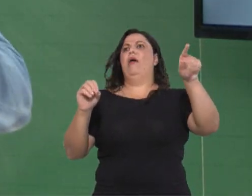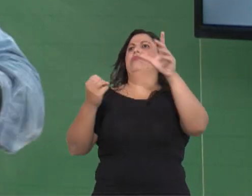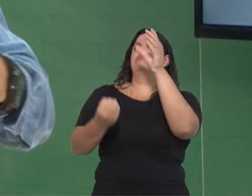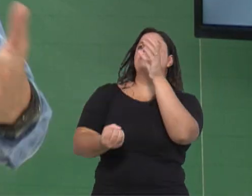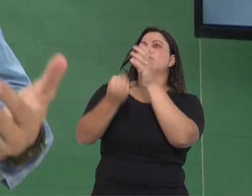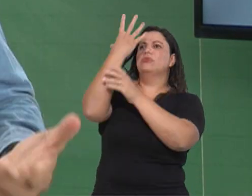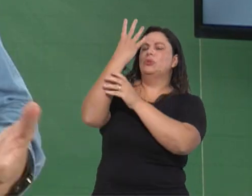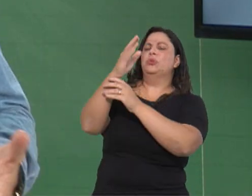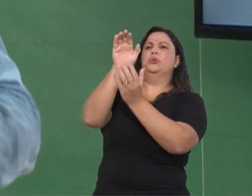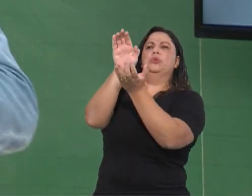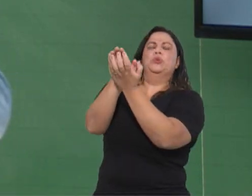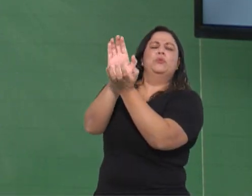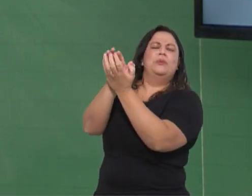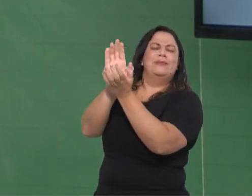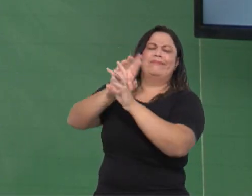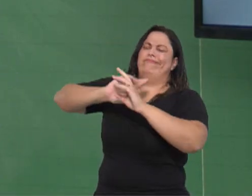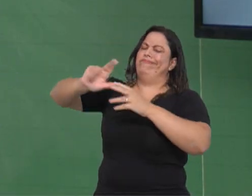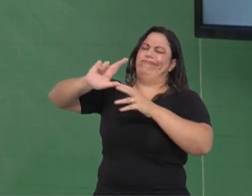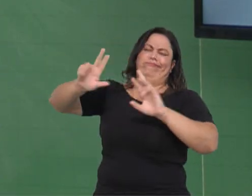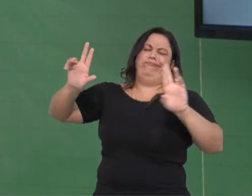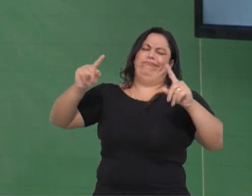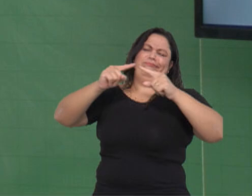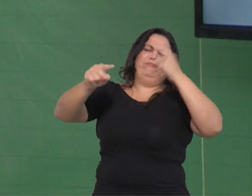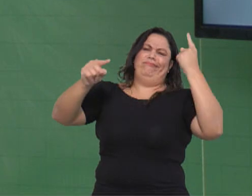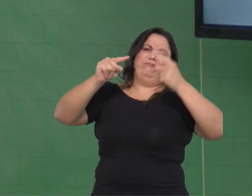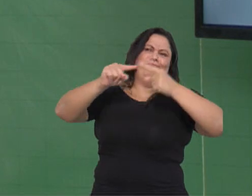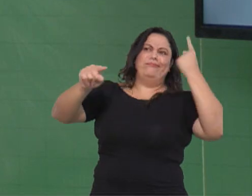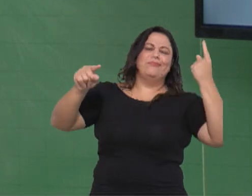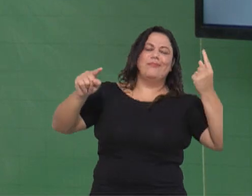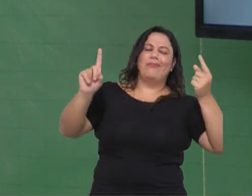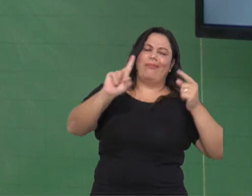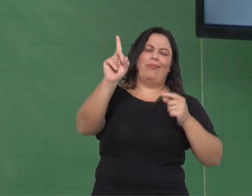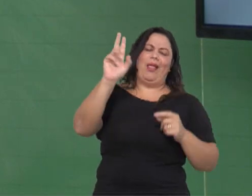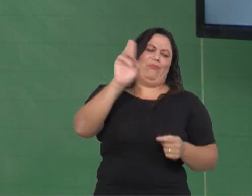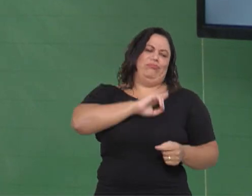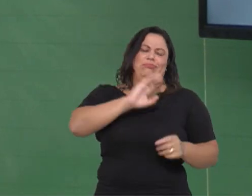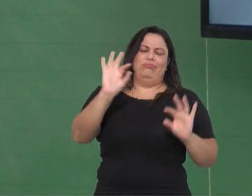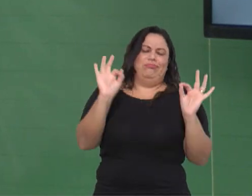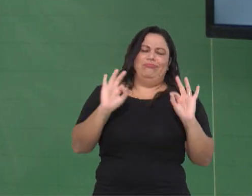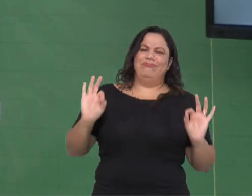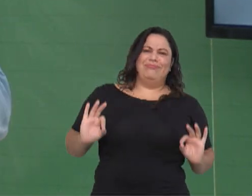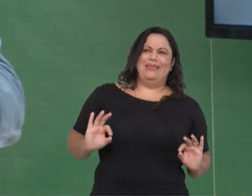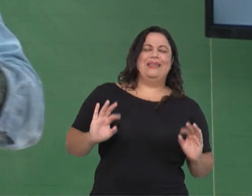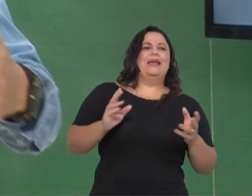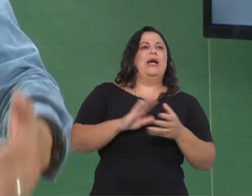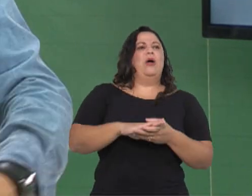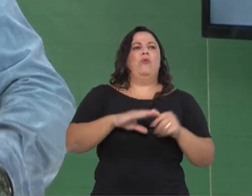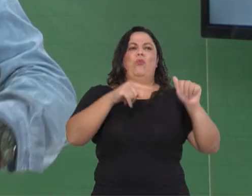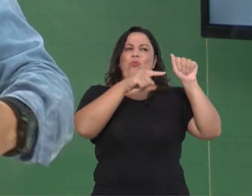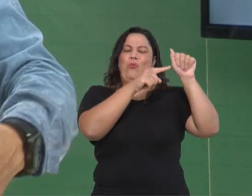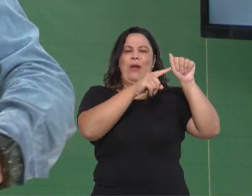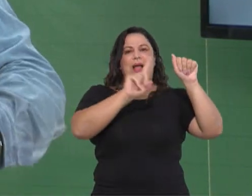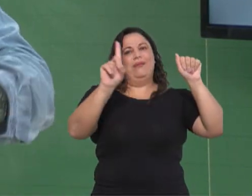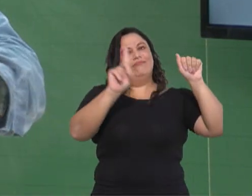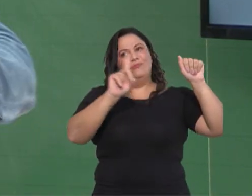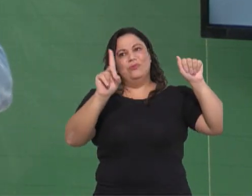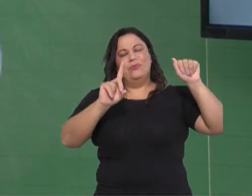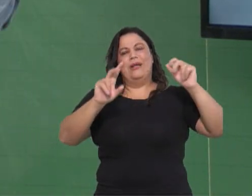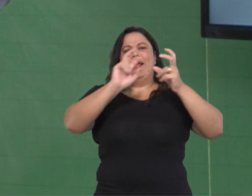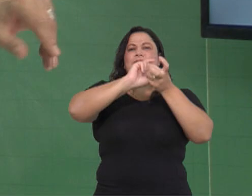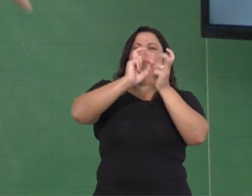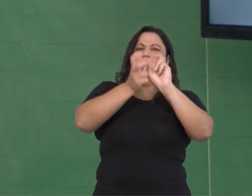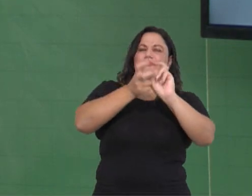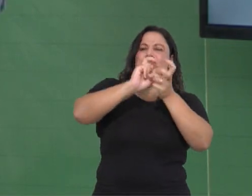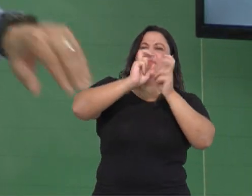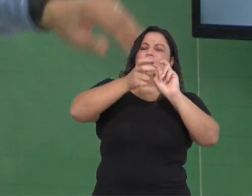inclusive, embora seja do folclore, o frevo não tem ligação com a religiosidade. O frevo tem a ver com capoeira,